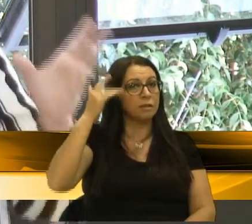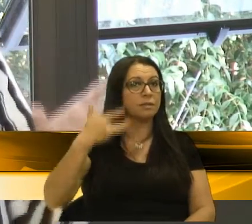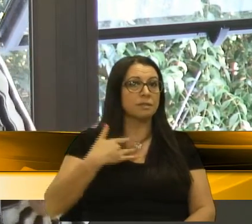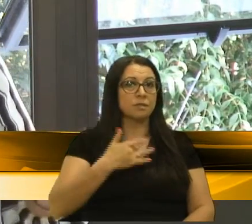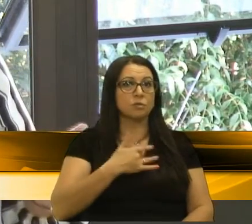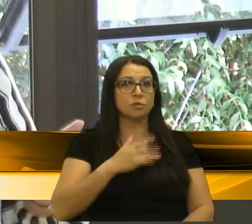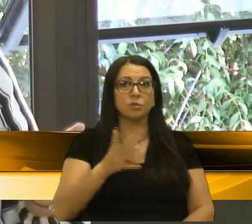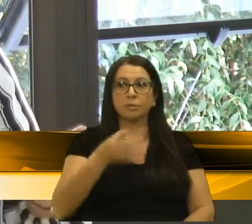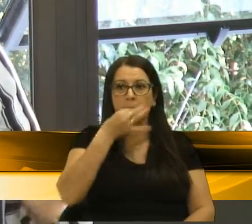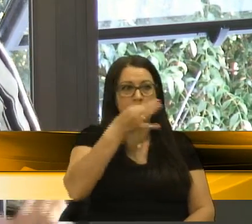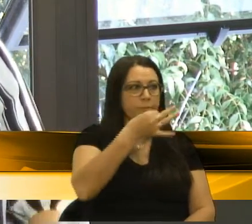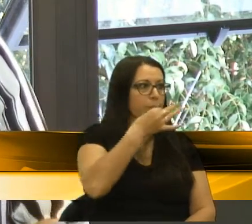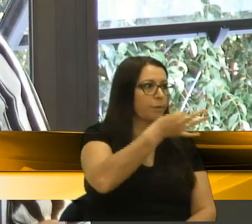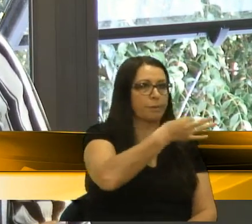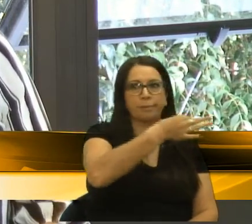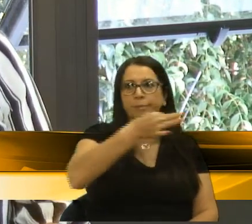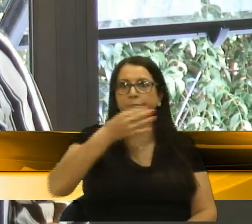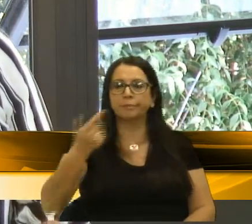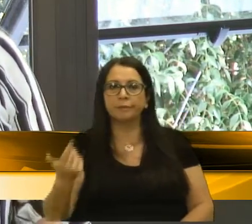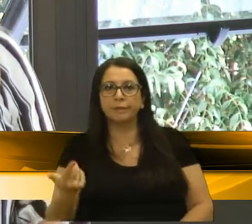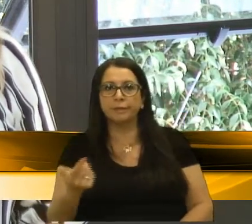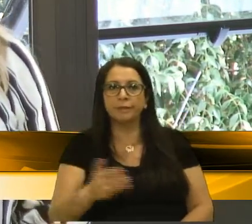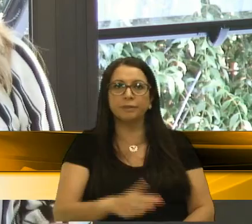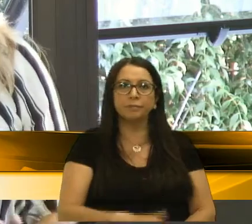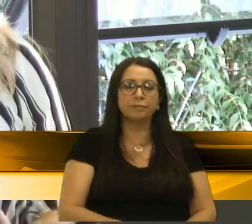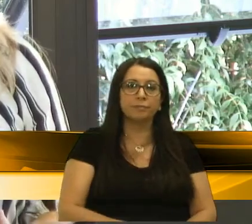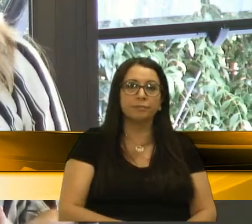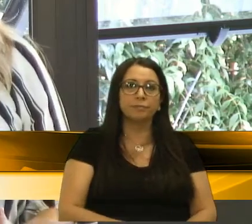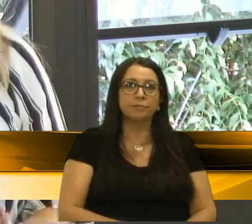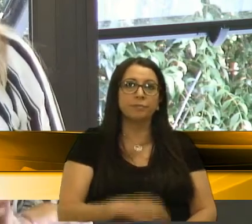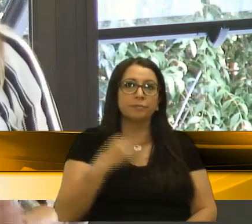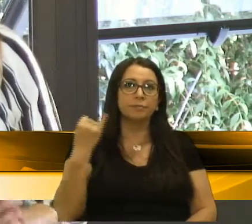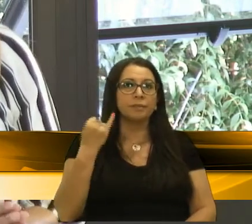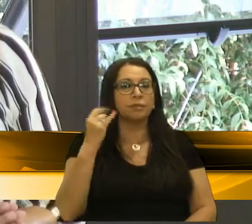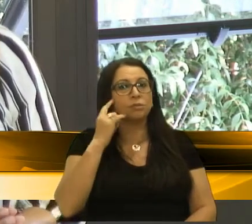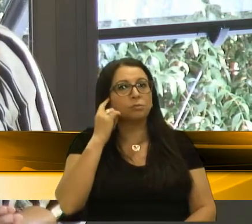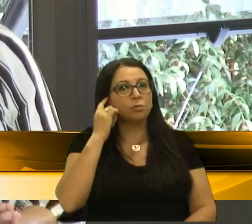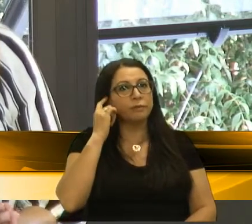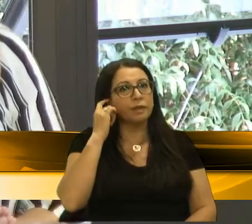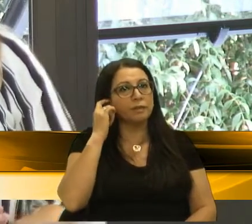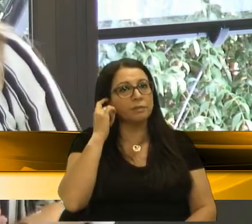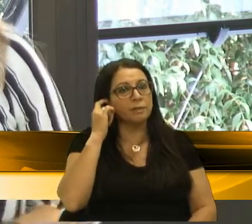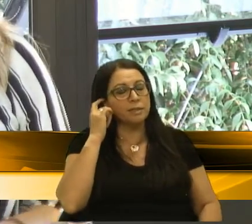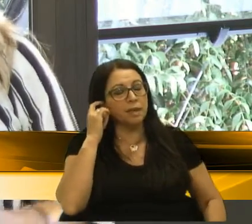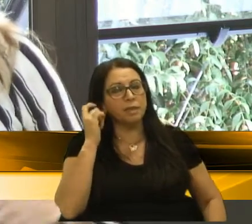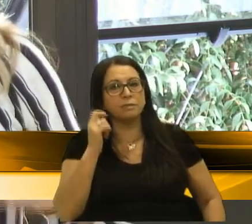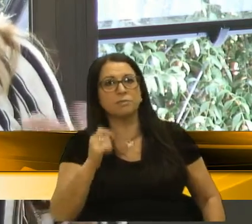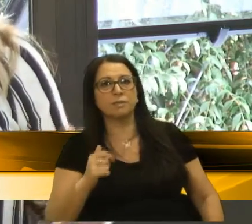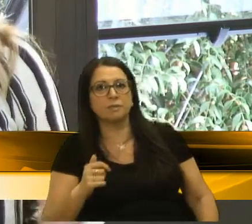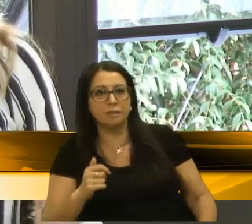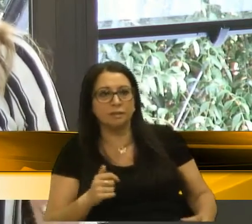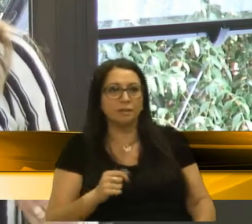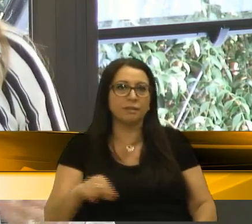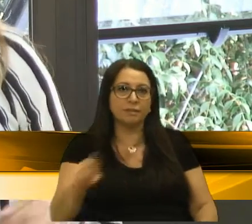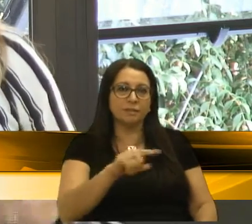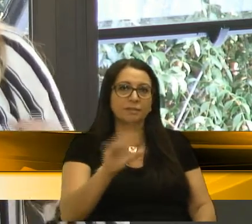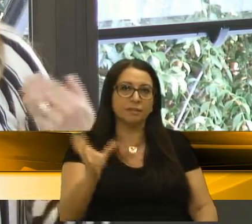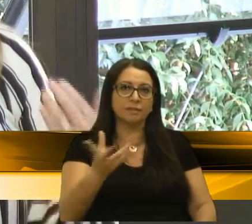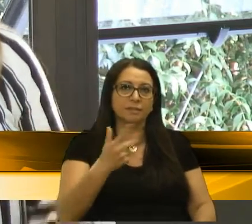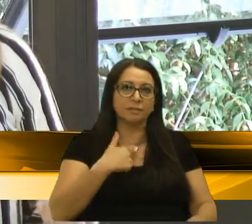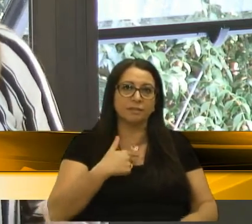mundo opina, né? Então, é muito importante o que está acontecendo aqui hoje e que nós todos